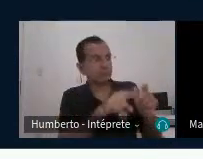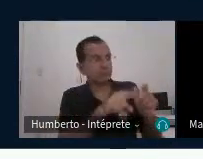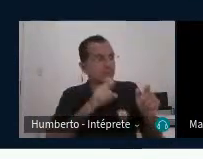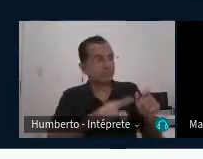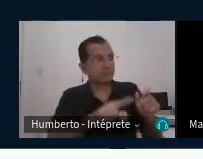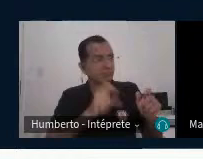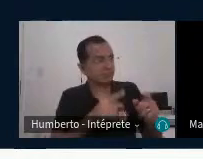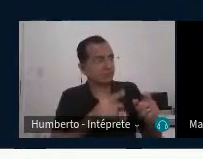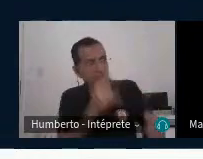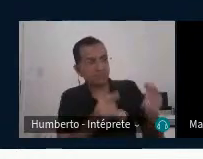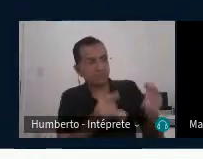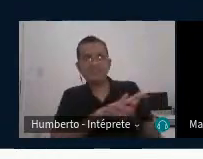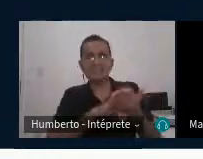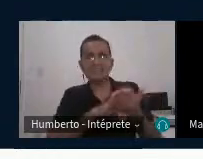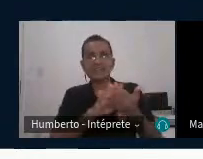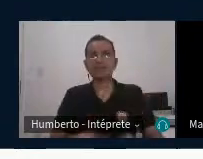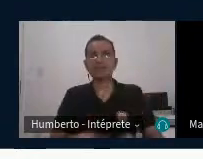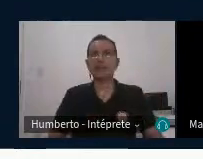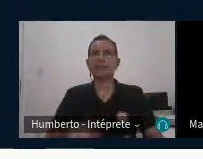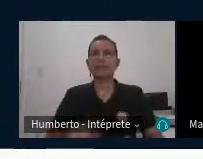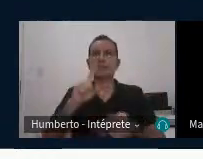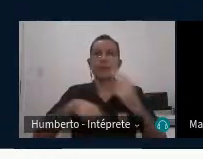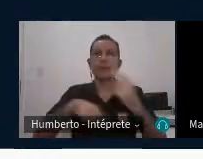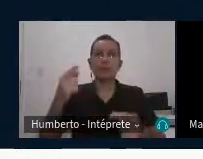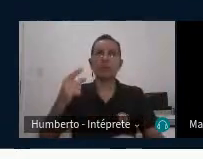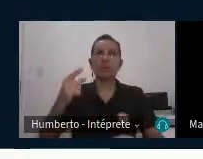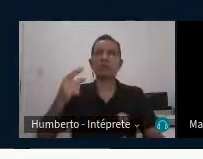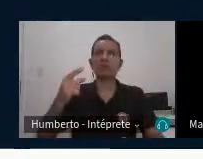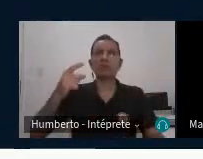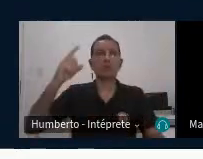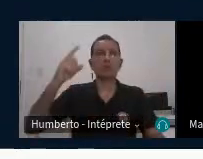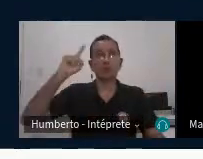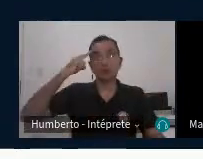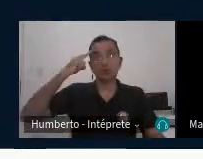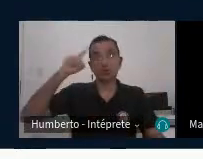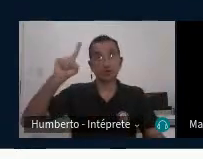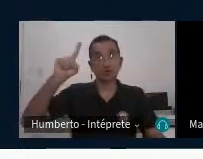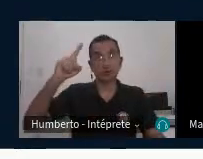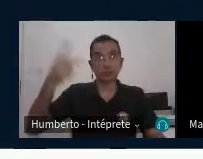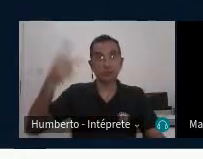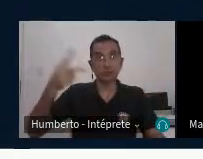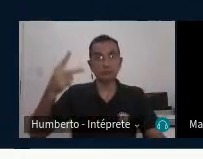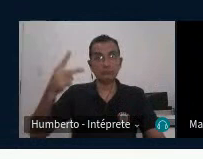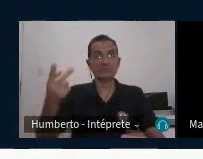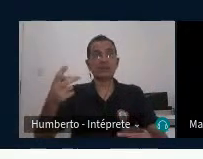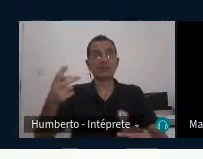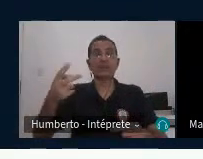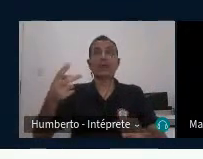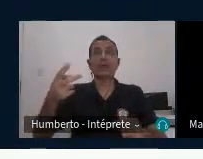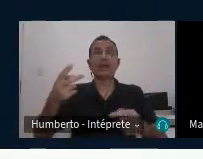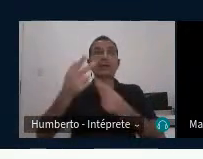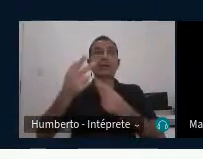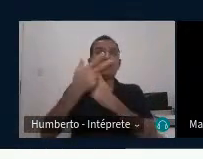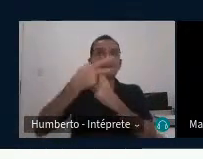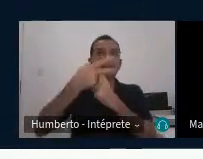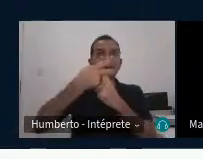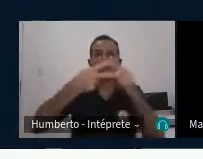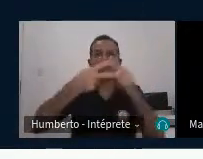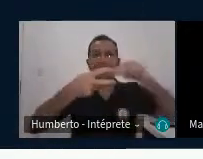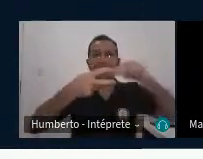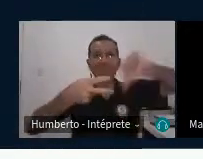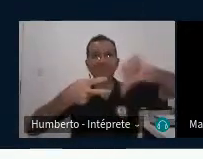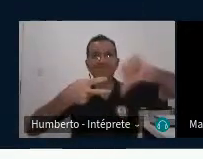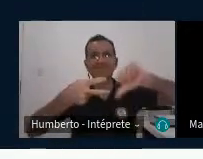dia, o sensor parou de funcionar, então a gente foi uma correria. Então estava tudo muito certo,